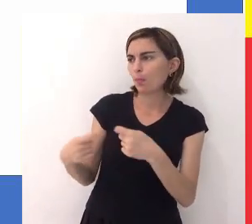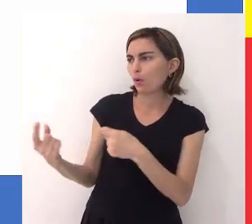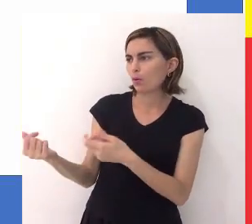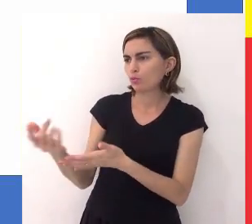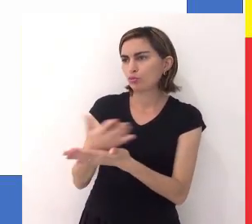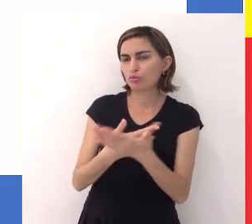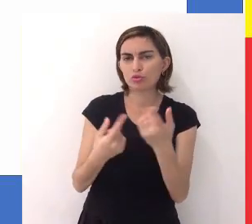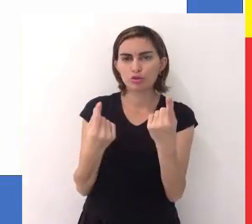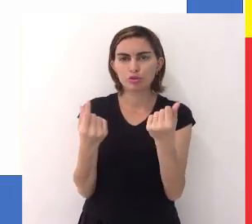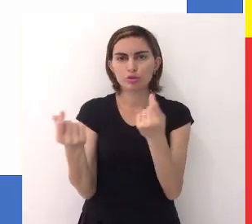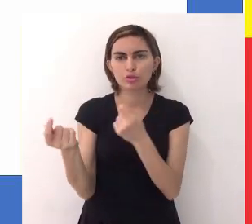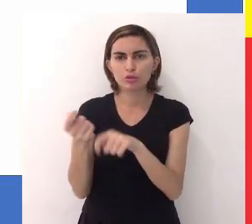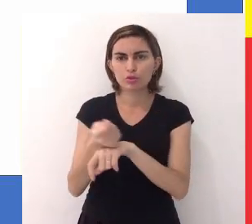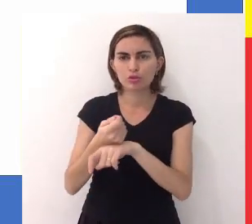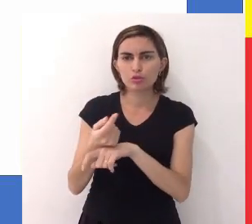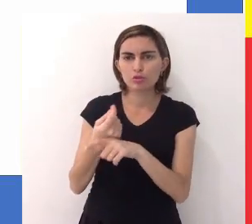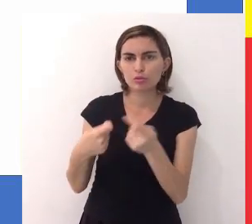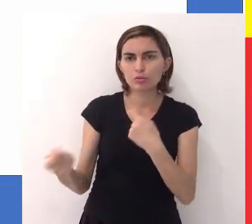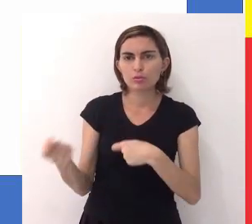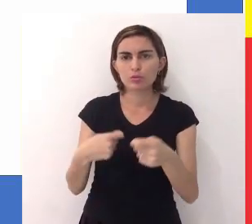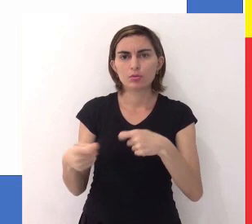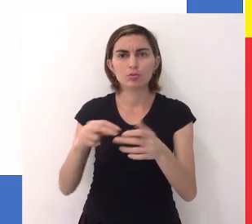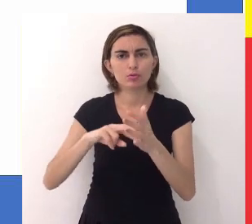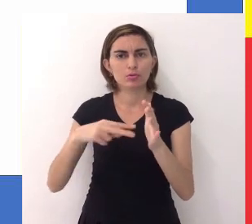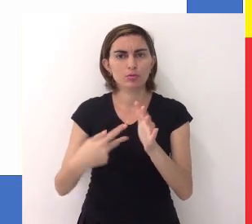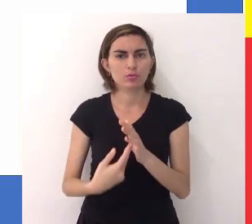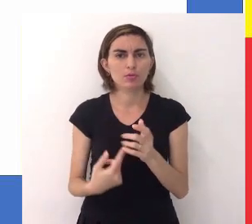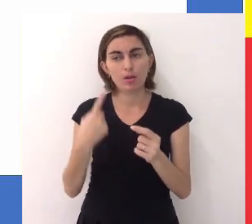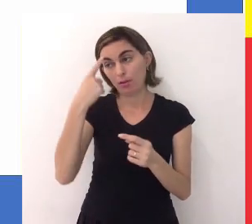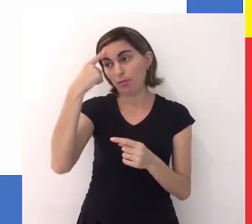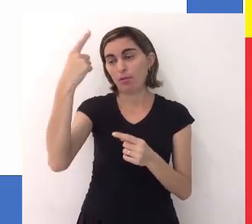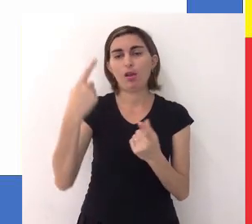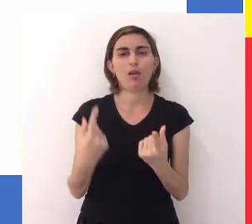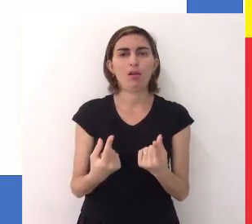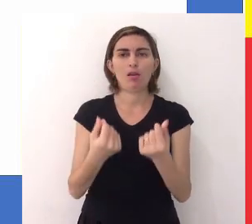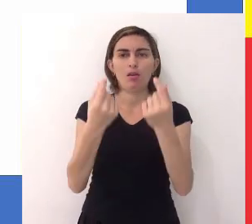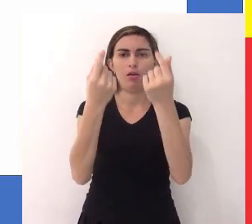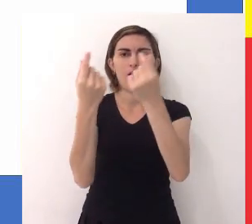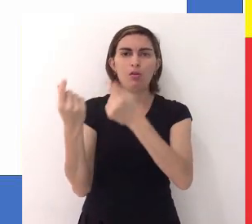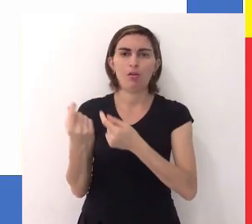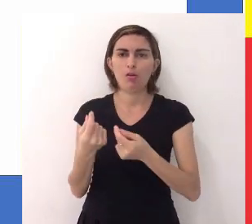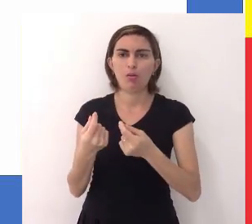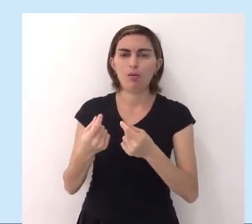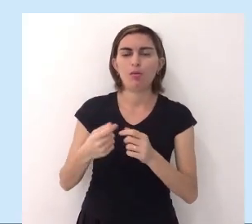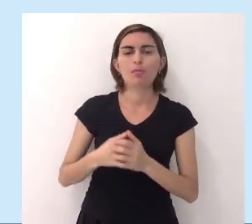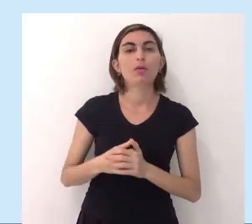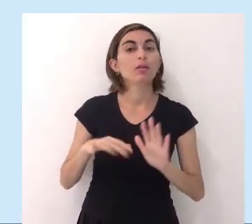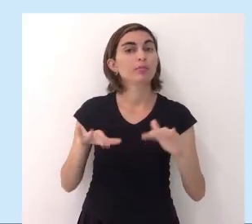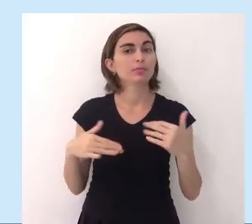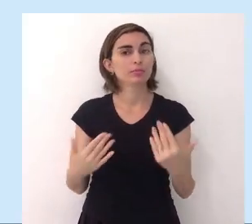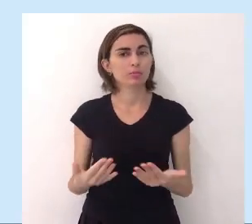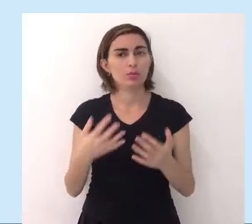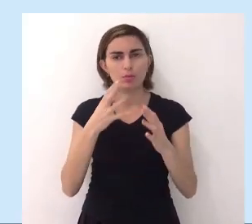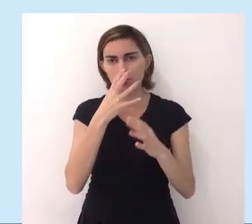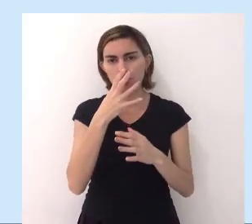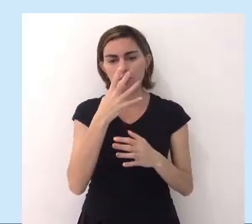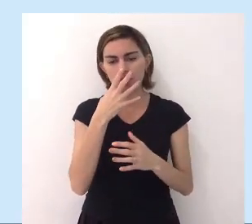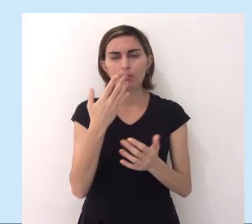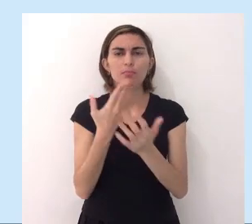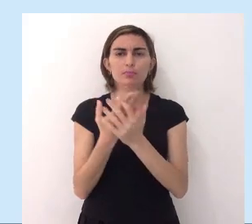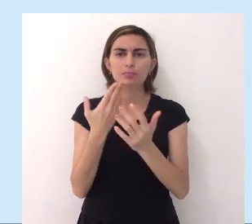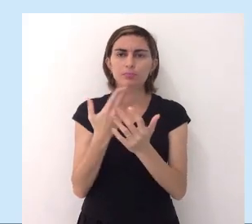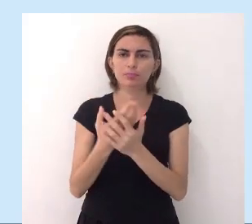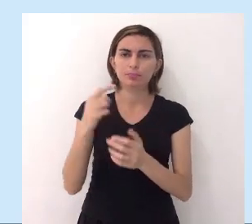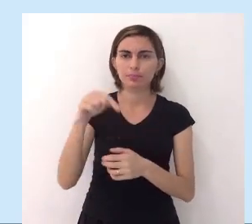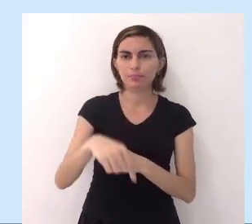que é monopólio, o que significa essa ideia econômica de monopolizar, tá? Então, observem na